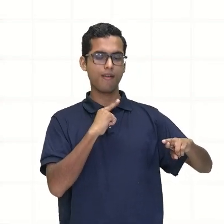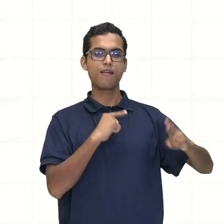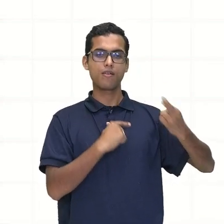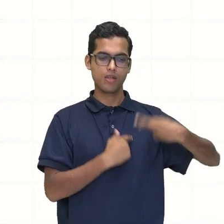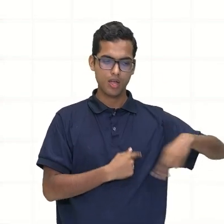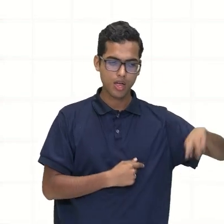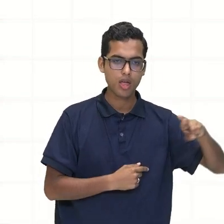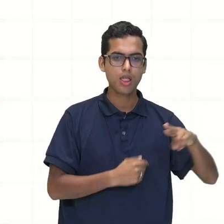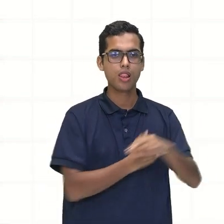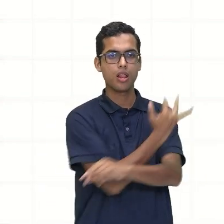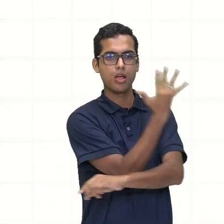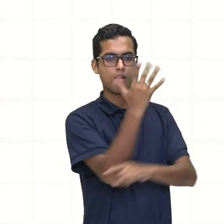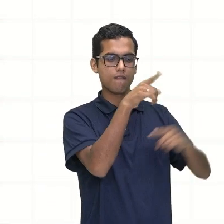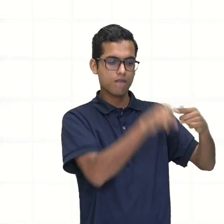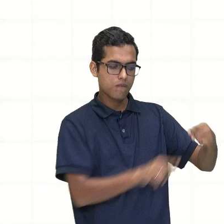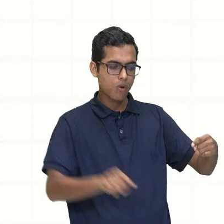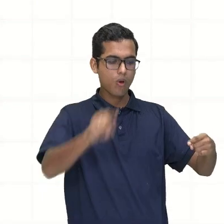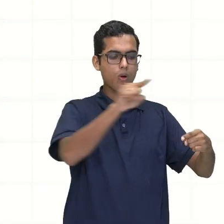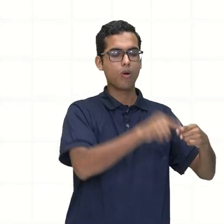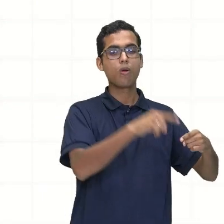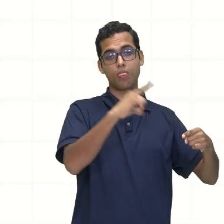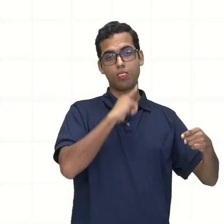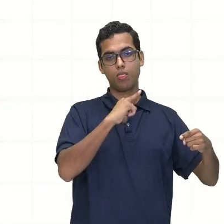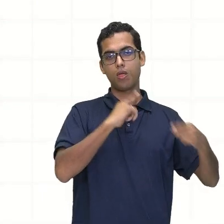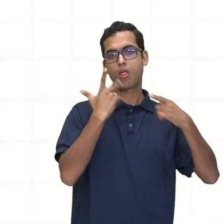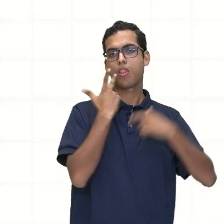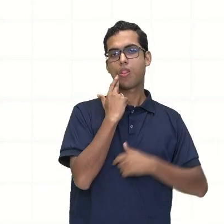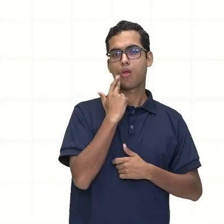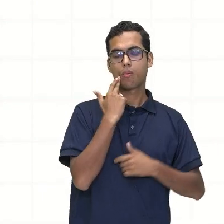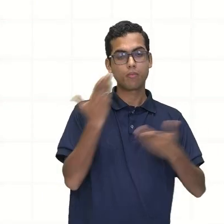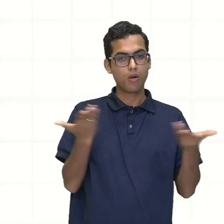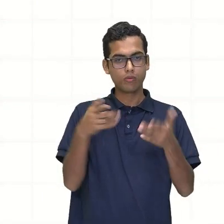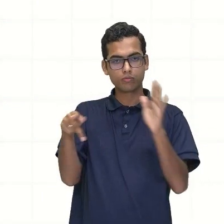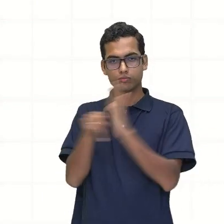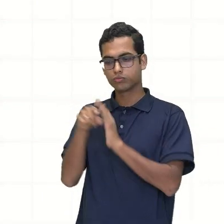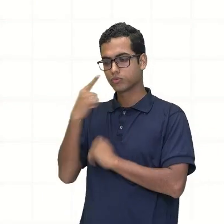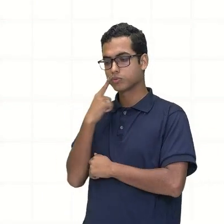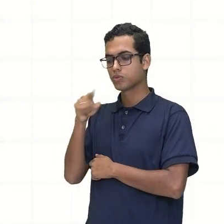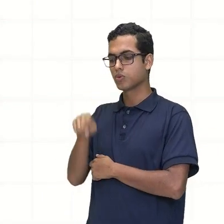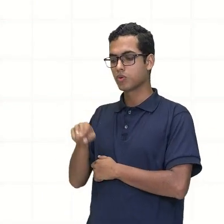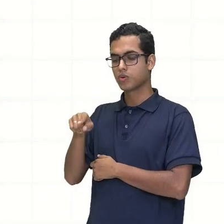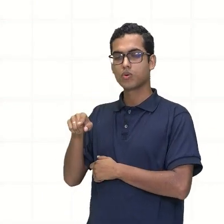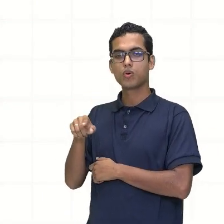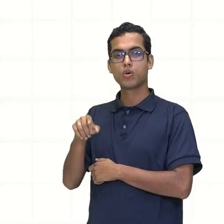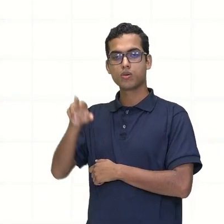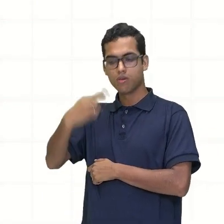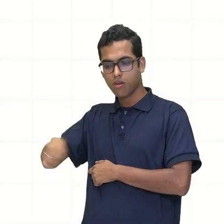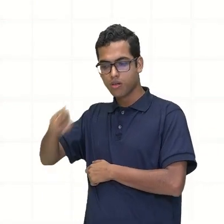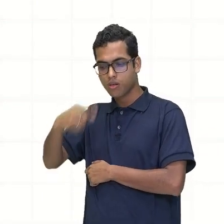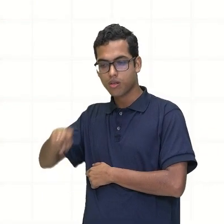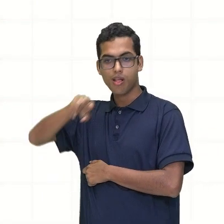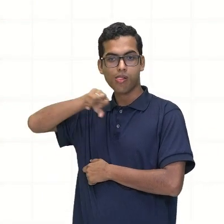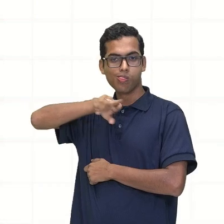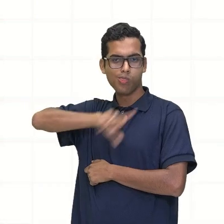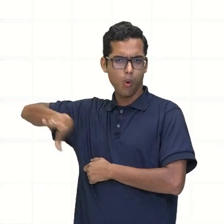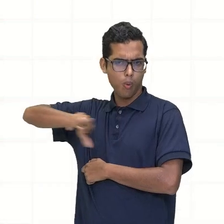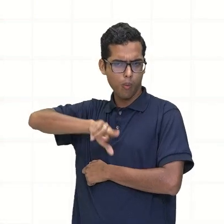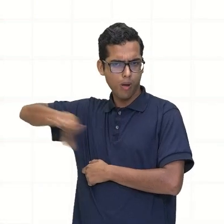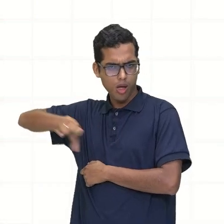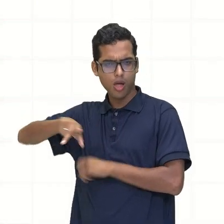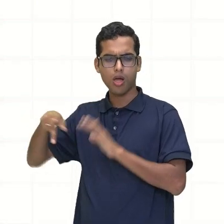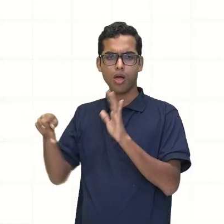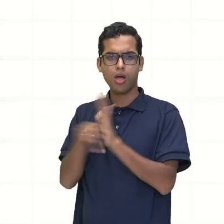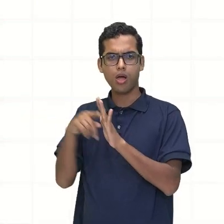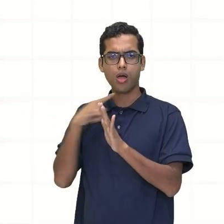na natureza, né? Já as não renováveis, elas vão utilizar esses recursos da própria natureza, mas elas